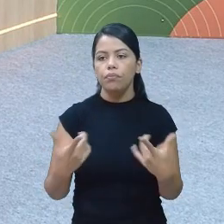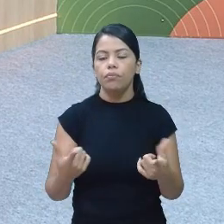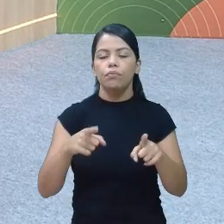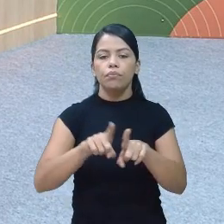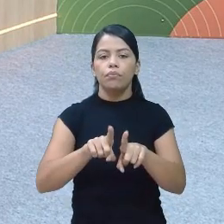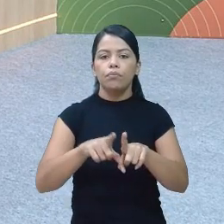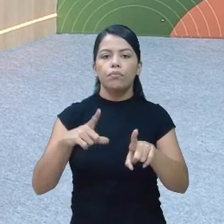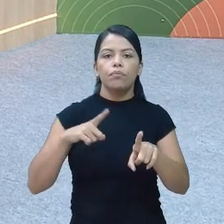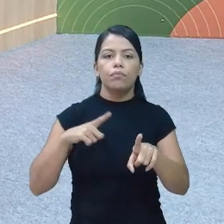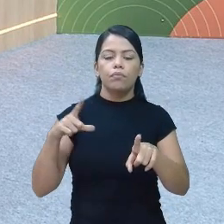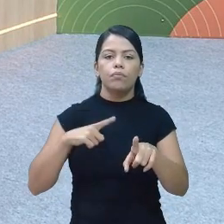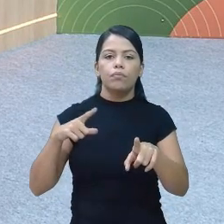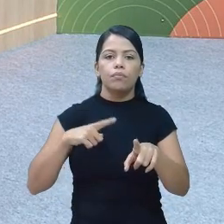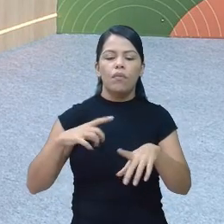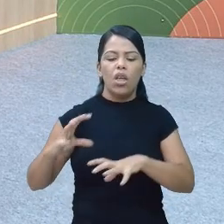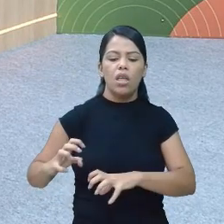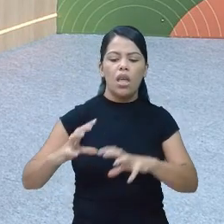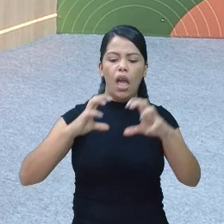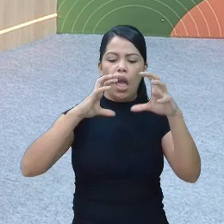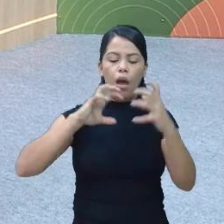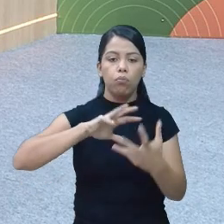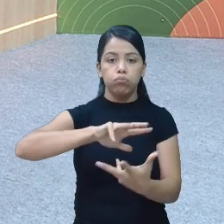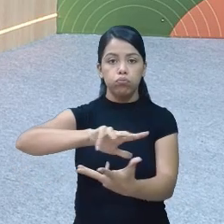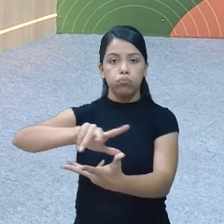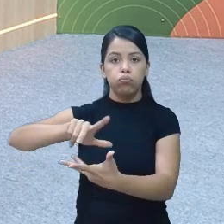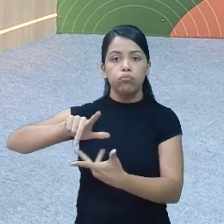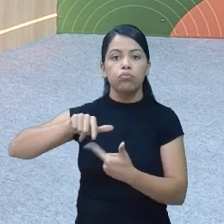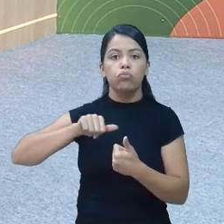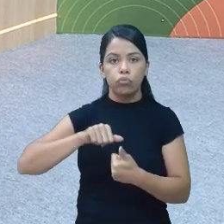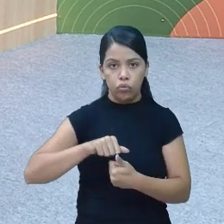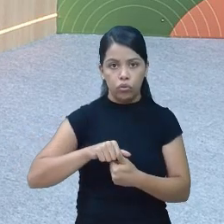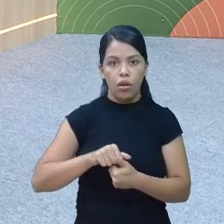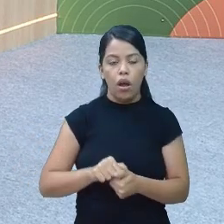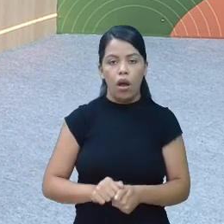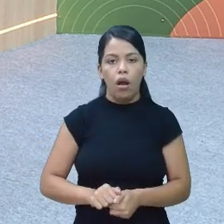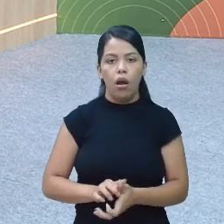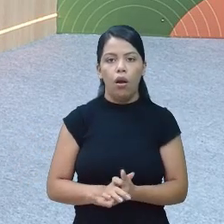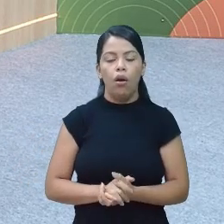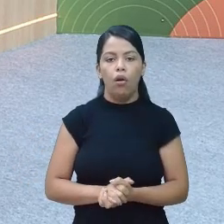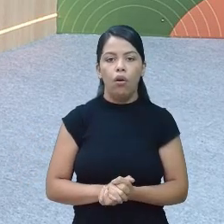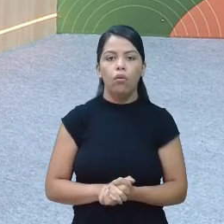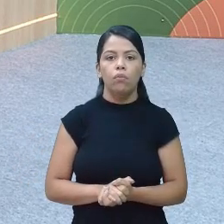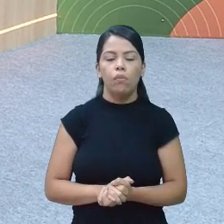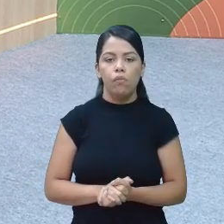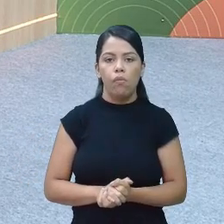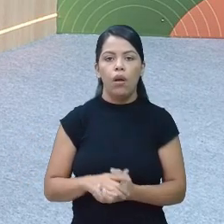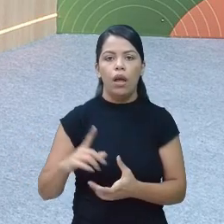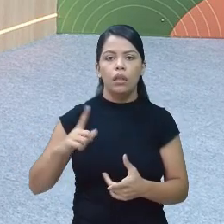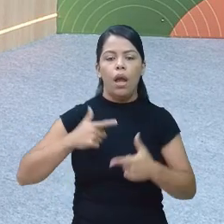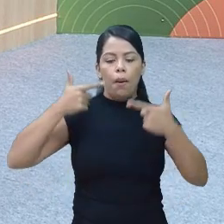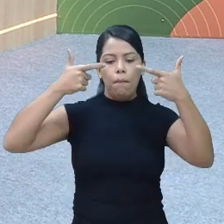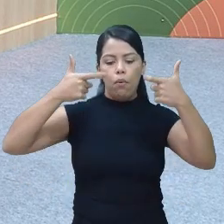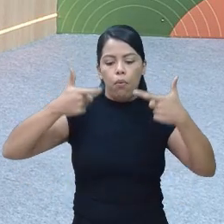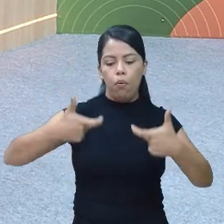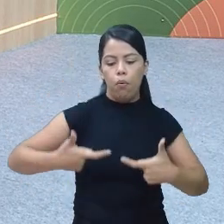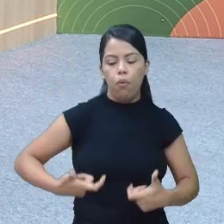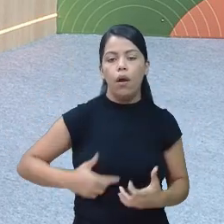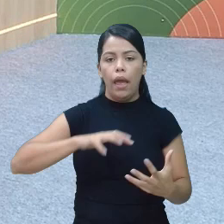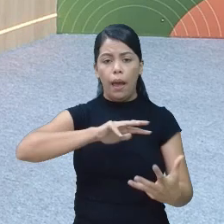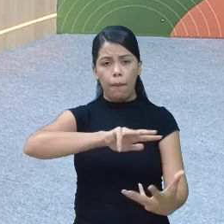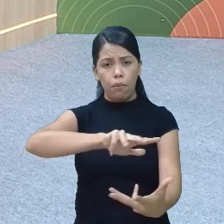são as guerras, aí a gente pode parar para pensar o seguinte, quando eu estava analisando esse gráfico, eu também me chamou a atenção esse fato,